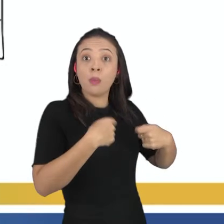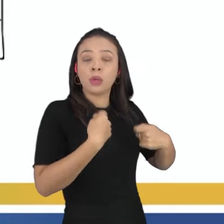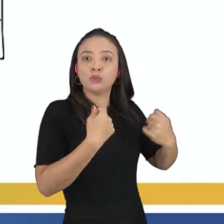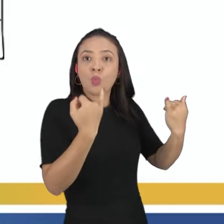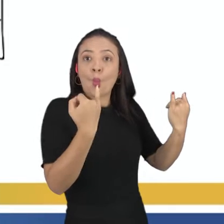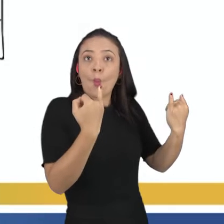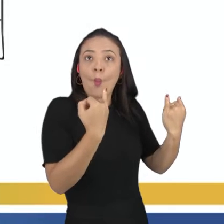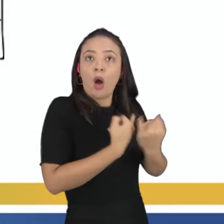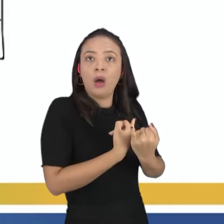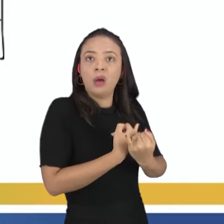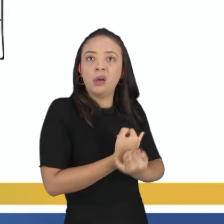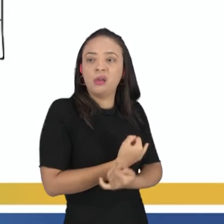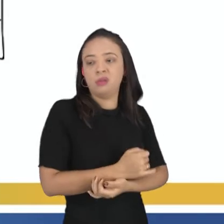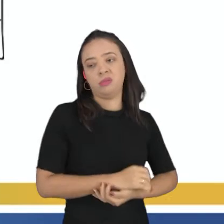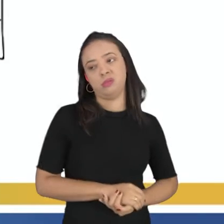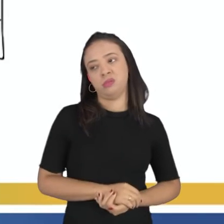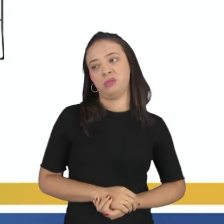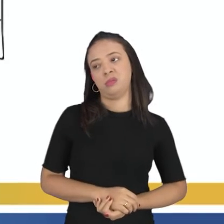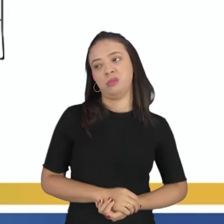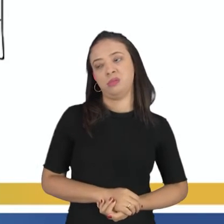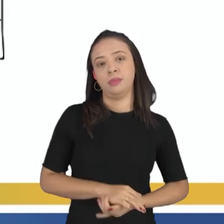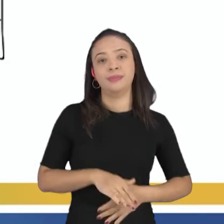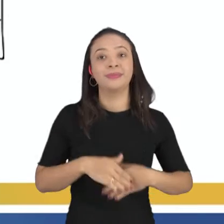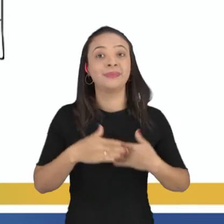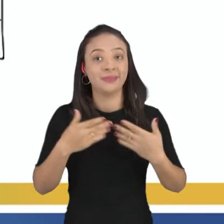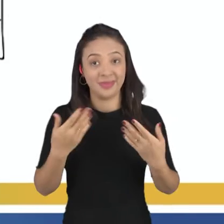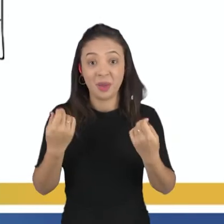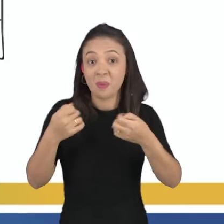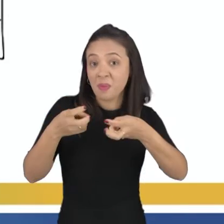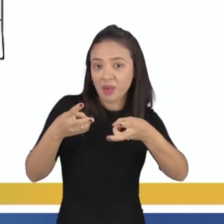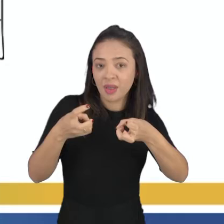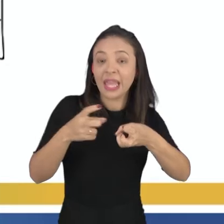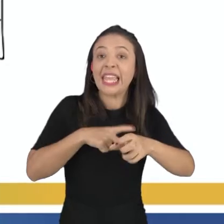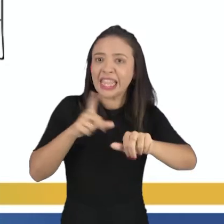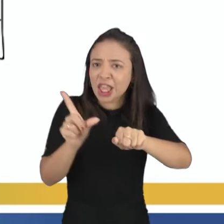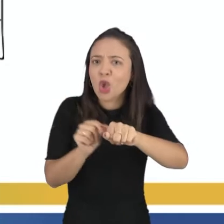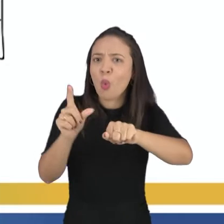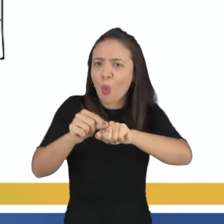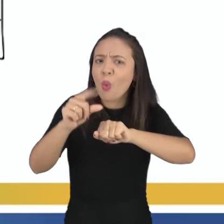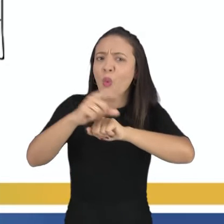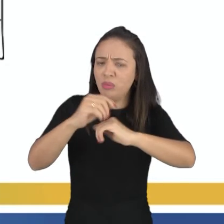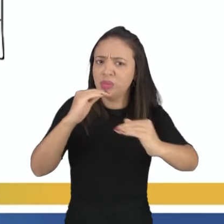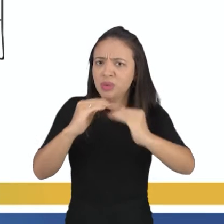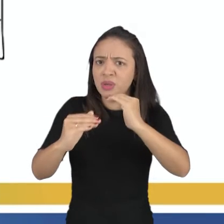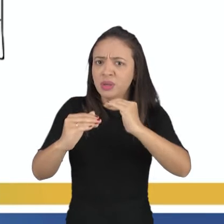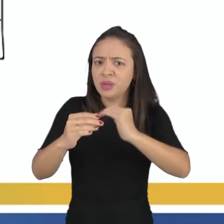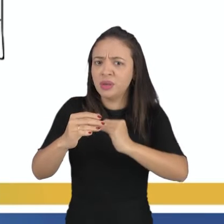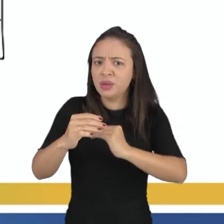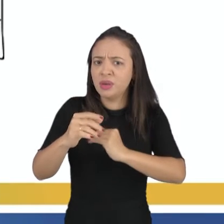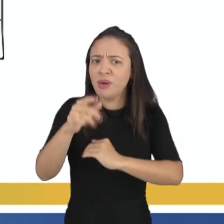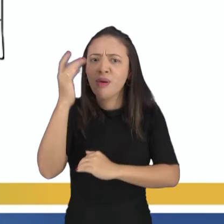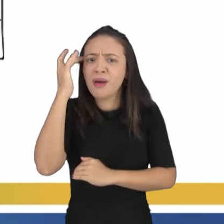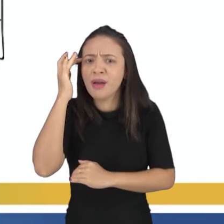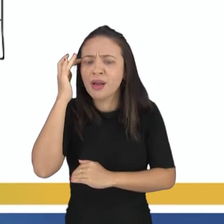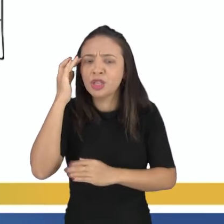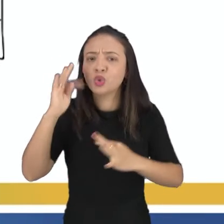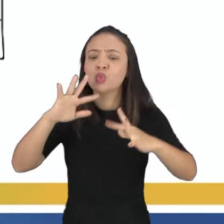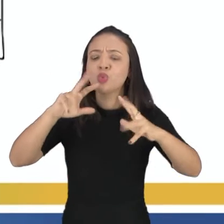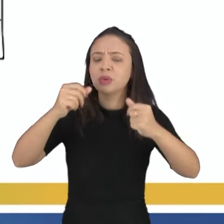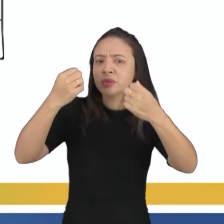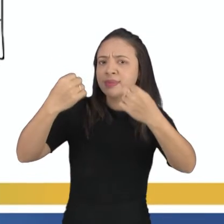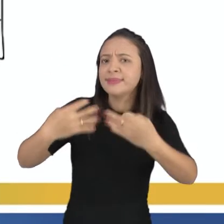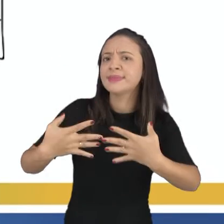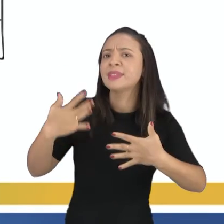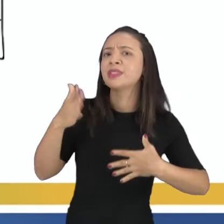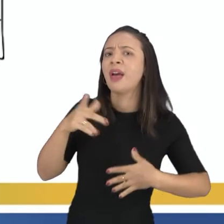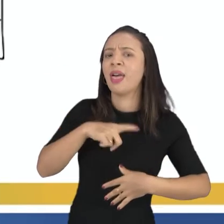E olha a cara dele. Nós podemos identificar um contra-argumento aí? O que vocês acham? Sobre tudo que eu já falei, que